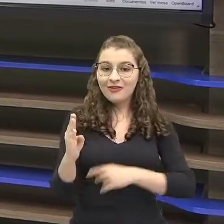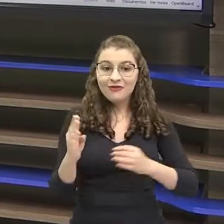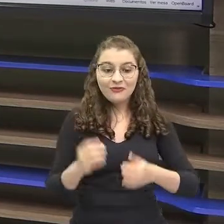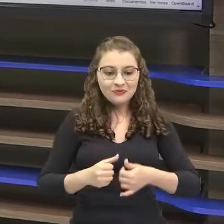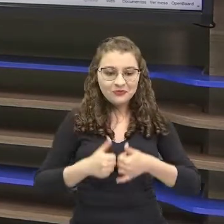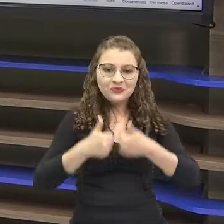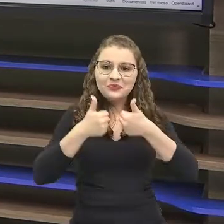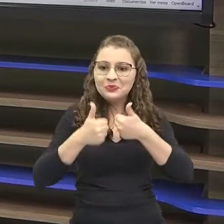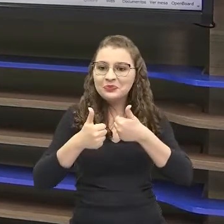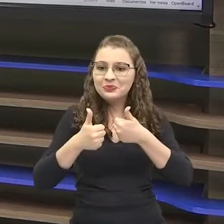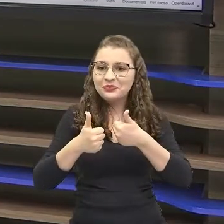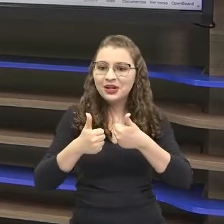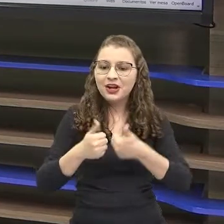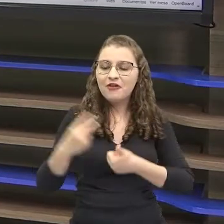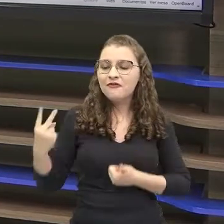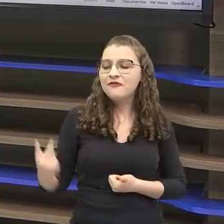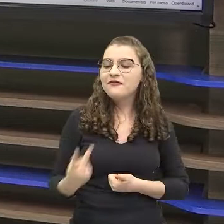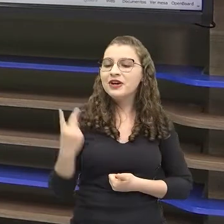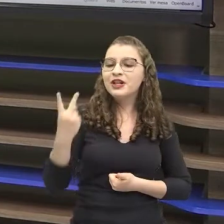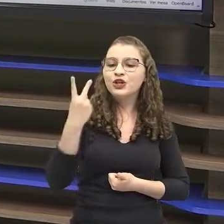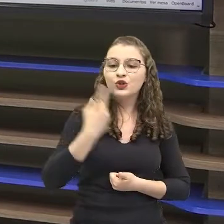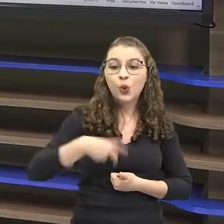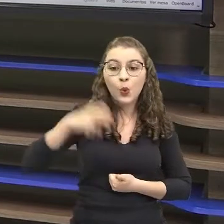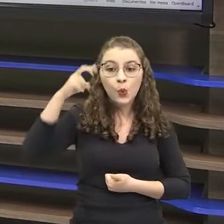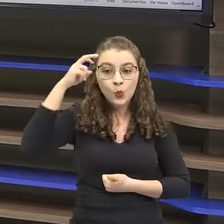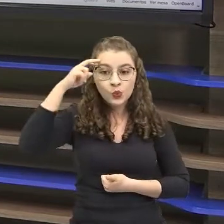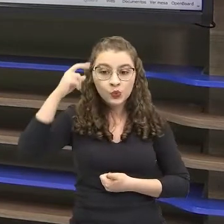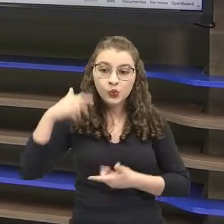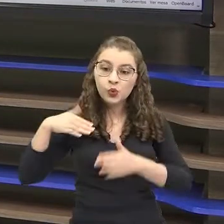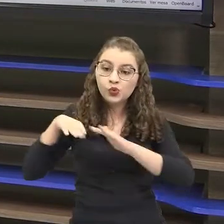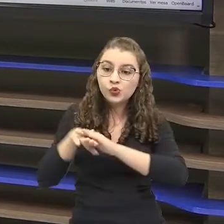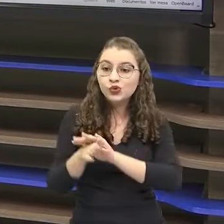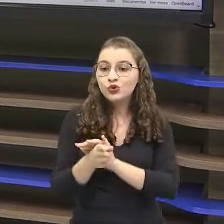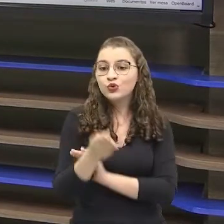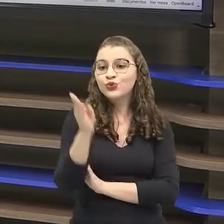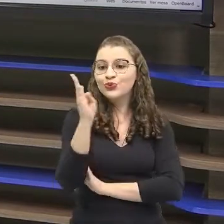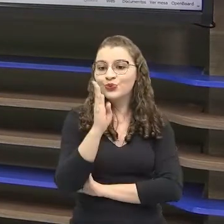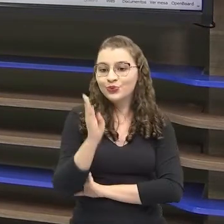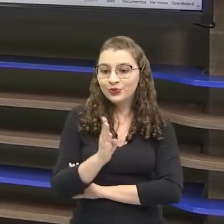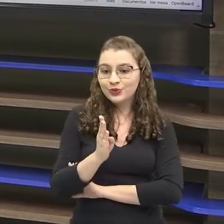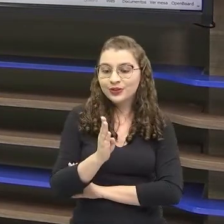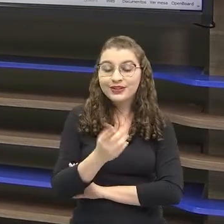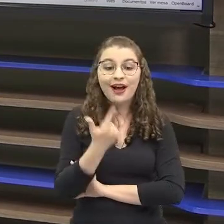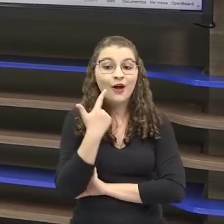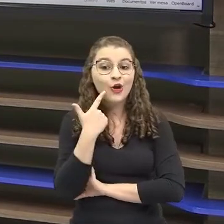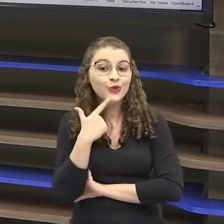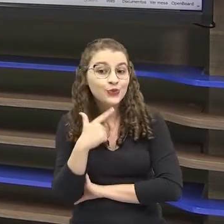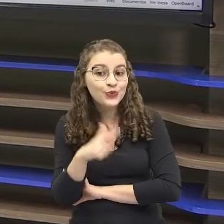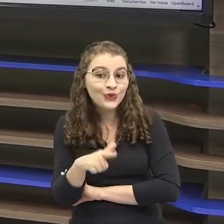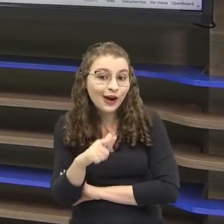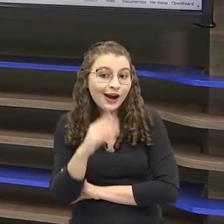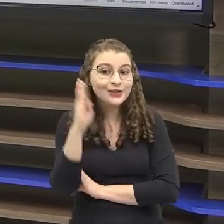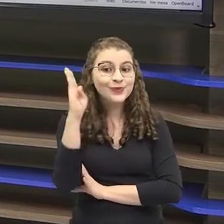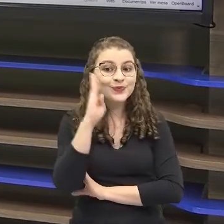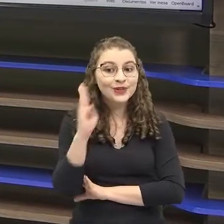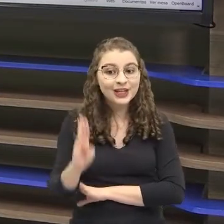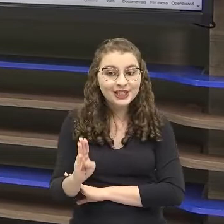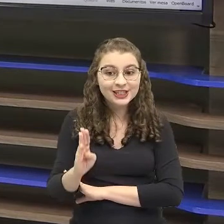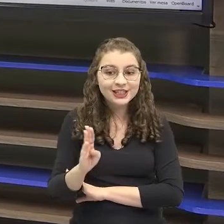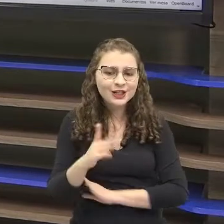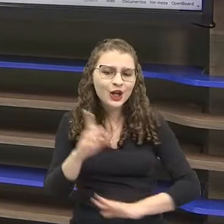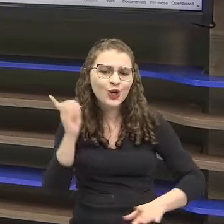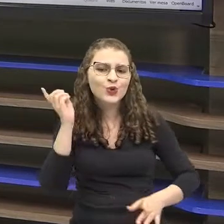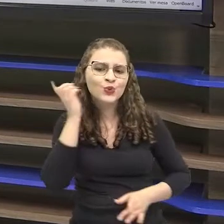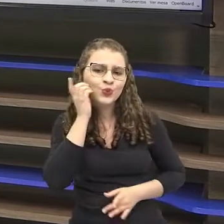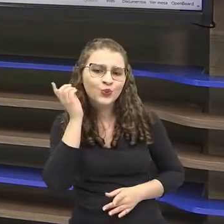valorizar a cultura brasileira, valorizando o folclore brasileiro, valorizando o linguajar brasileiro, o linguajar das ruas,